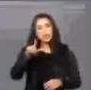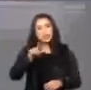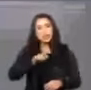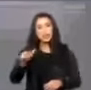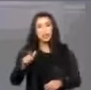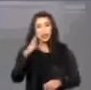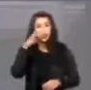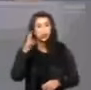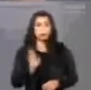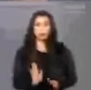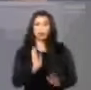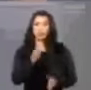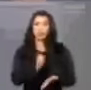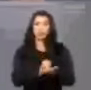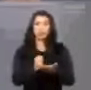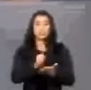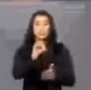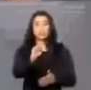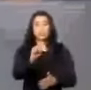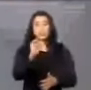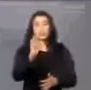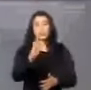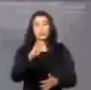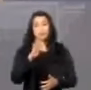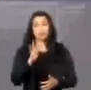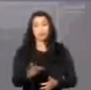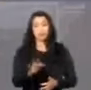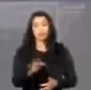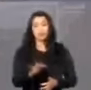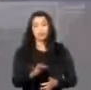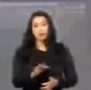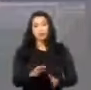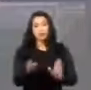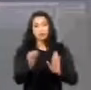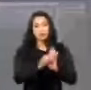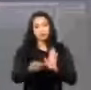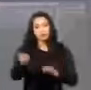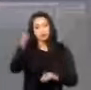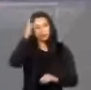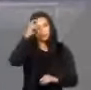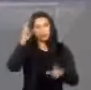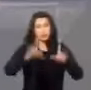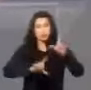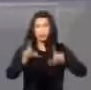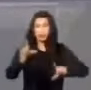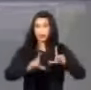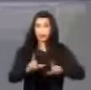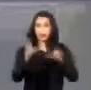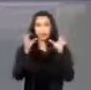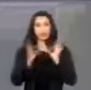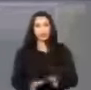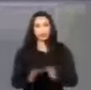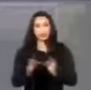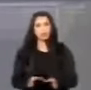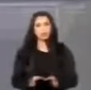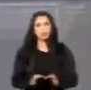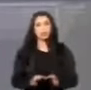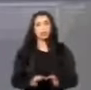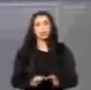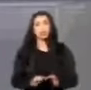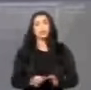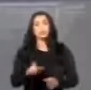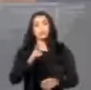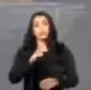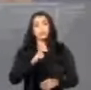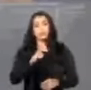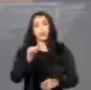senil mas para isso já existe o sbt o edital de cultura uma tv pública existem para garantir que em algum lugar nesse país a